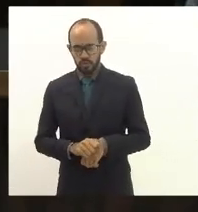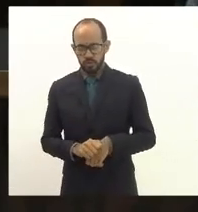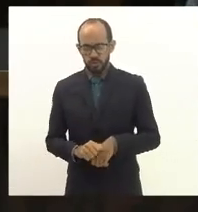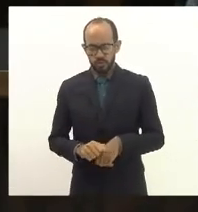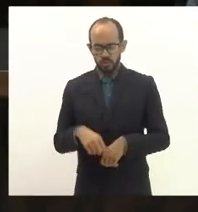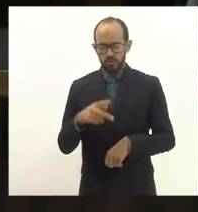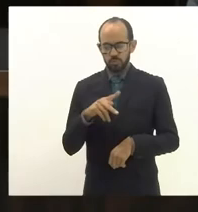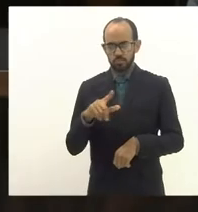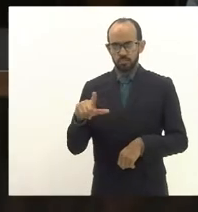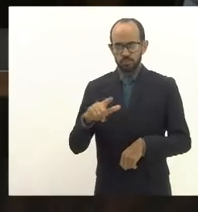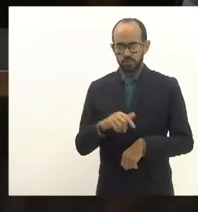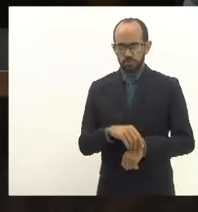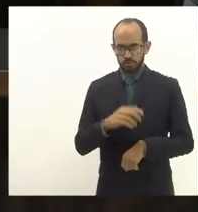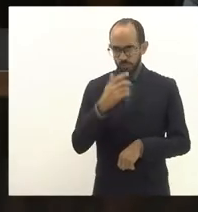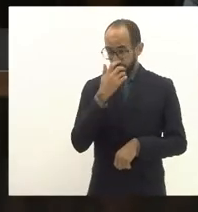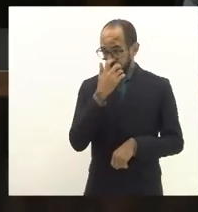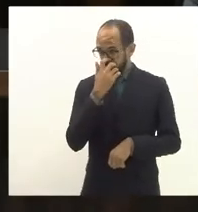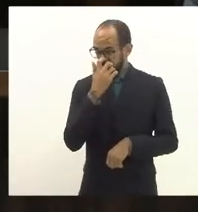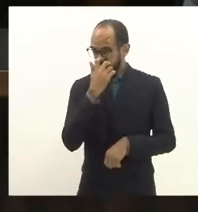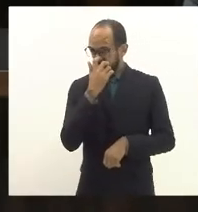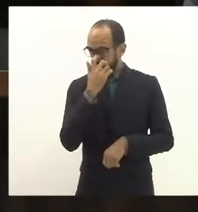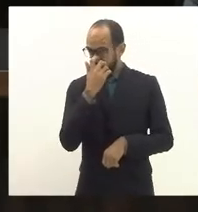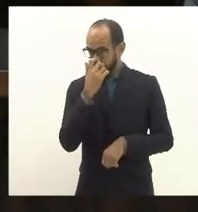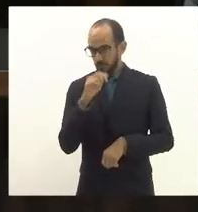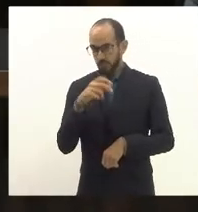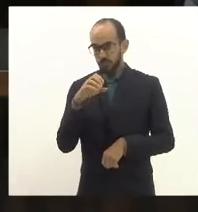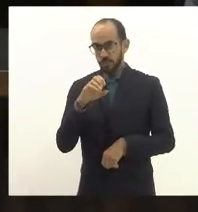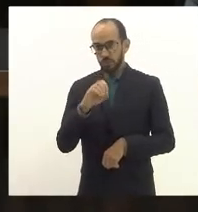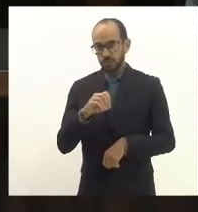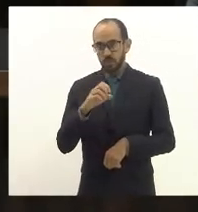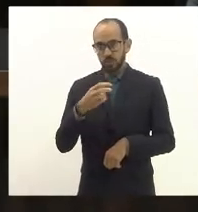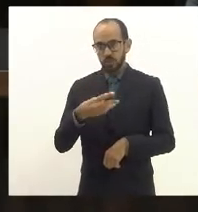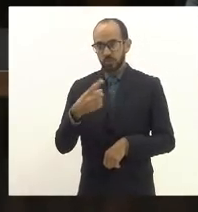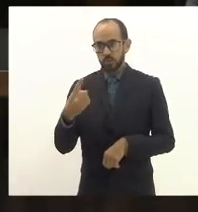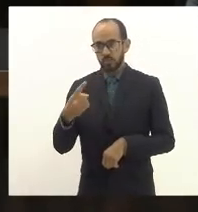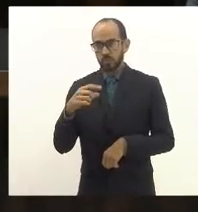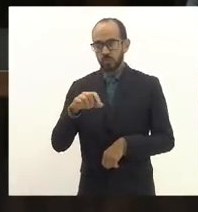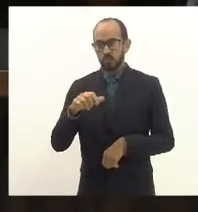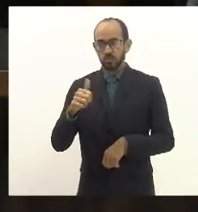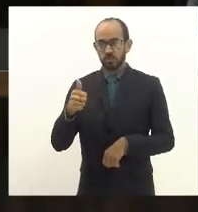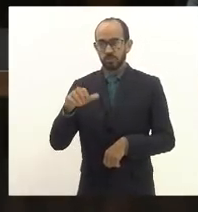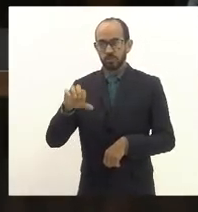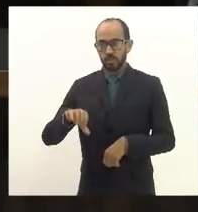seguintes projetos. Projeto de lei 031 de 19.